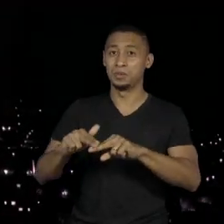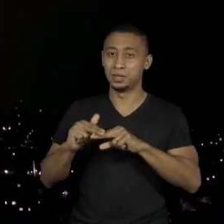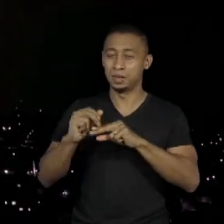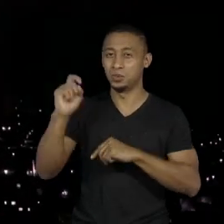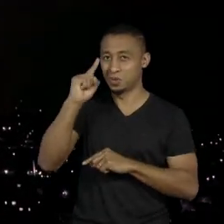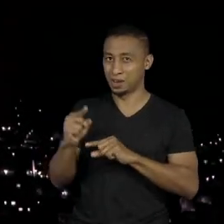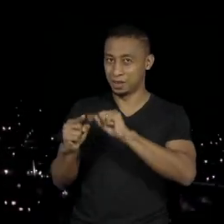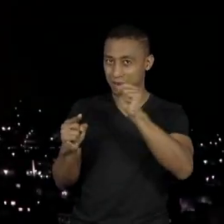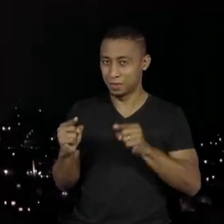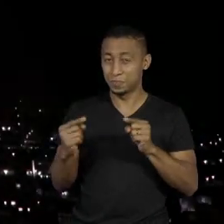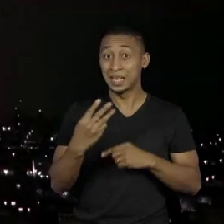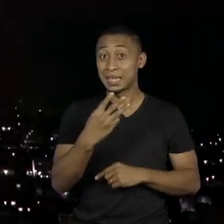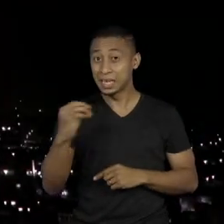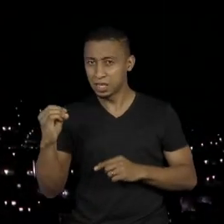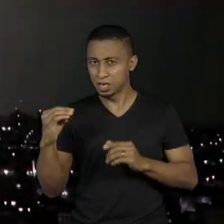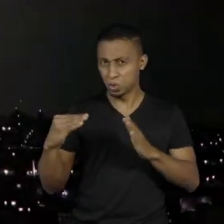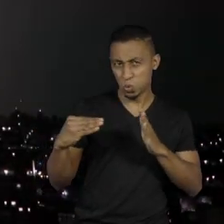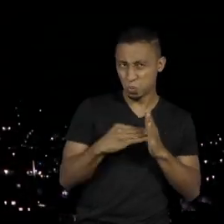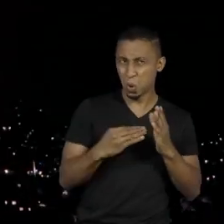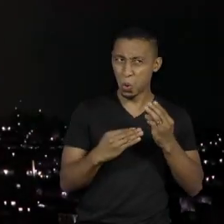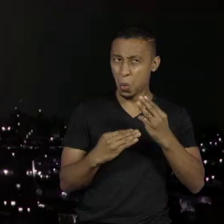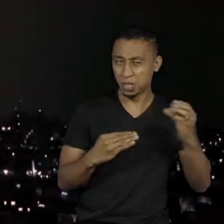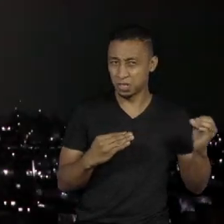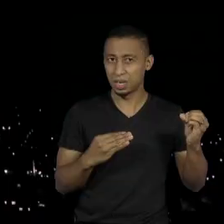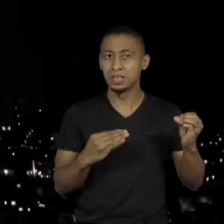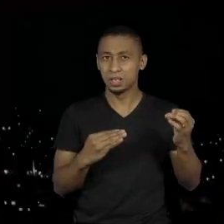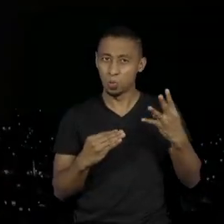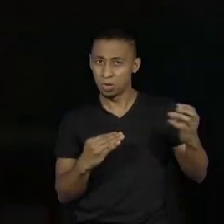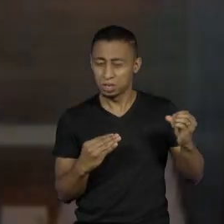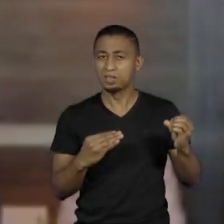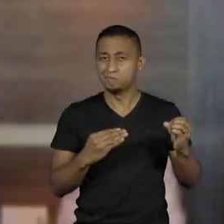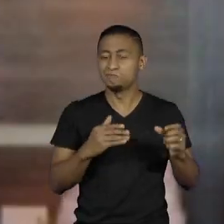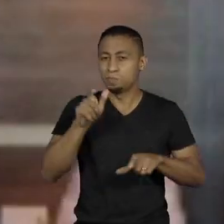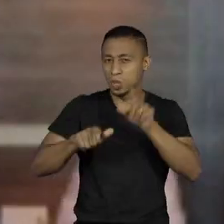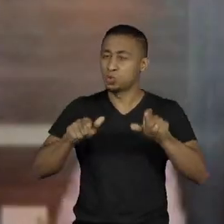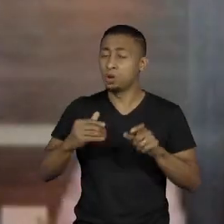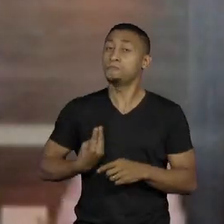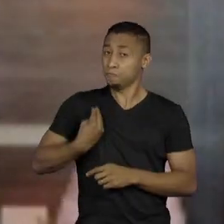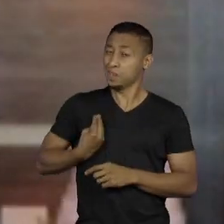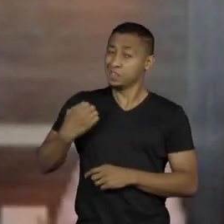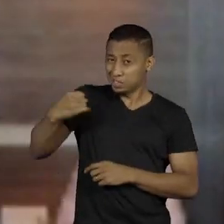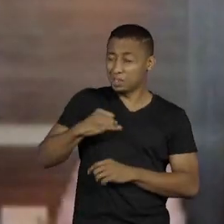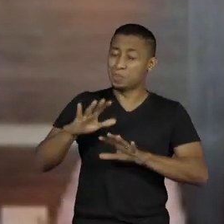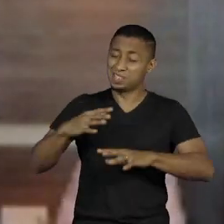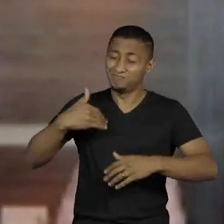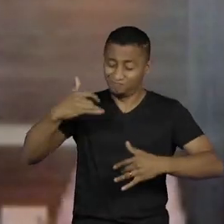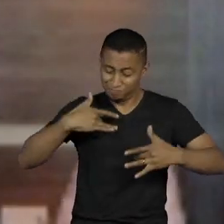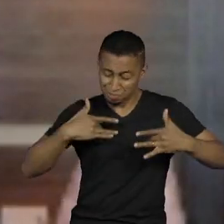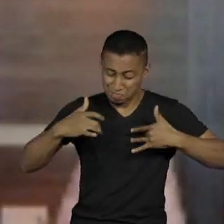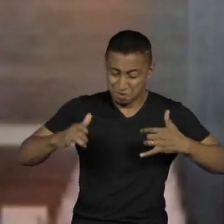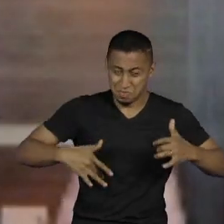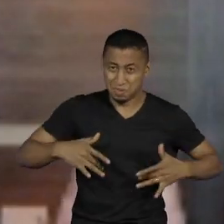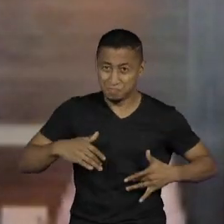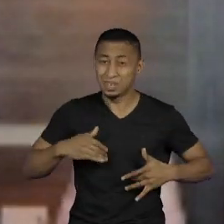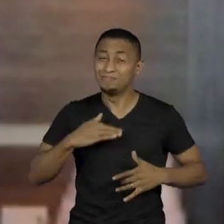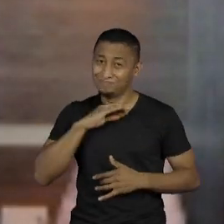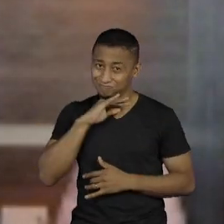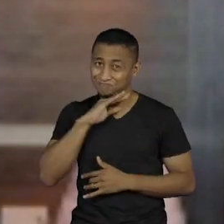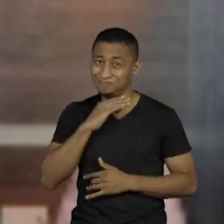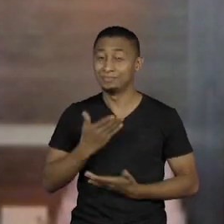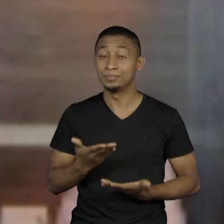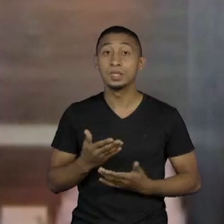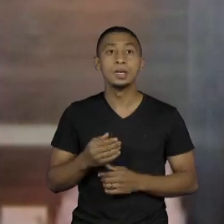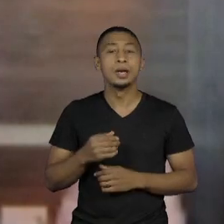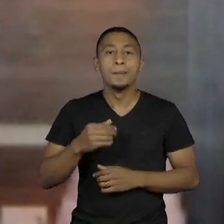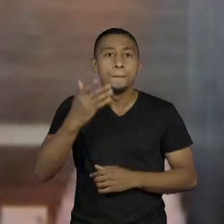300 e 400 pessoas sobrevivem, mas com sequelas. A situação mais, vamos dizer assim, comum de uma pessoa ser atingida por